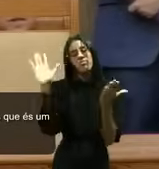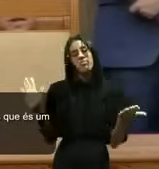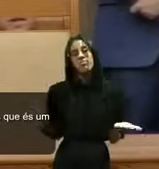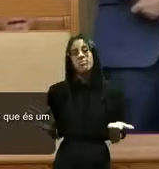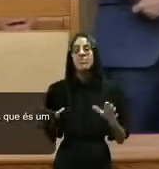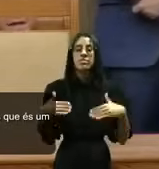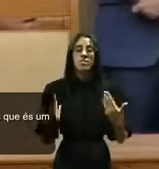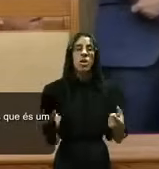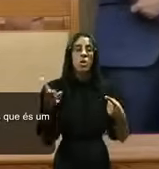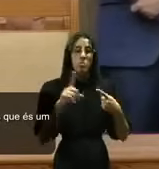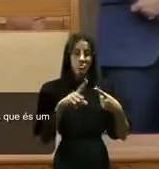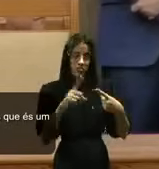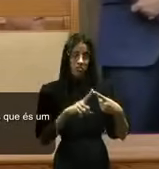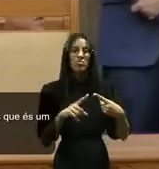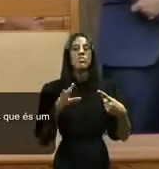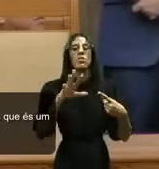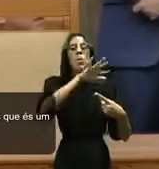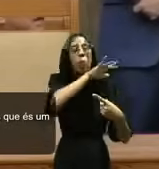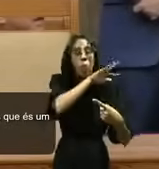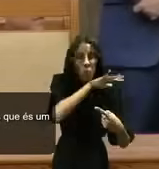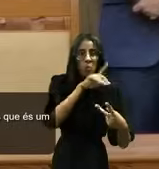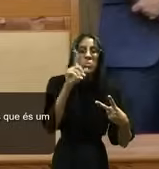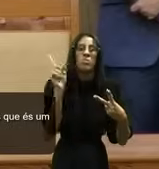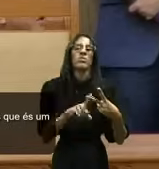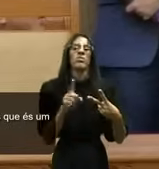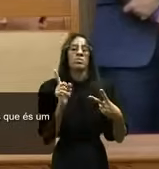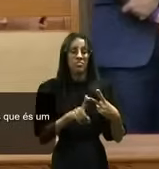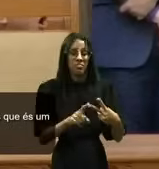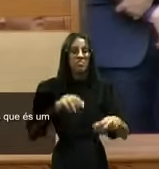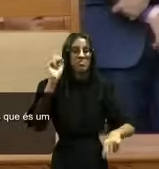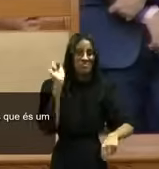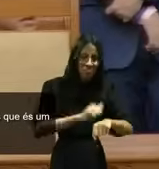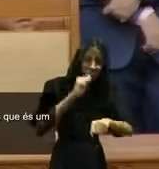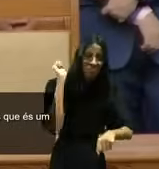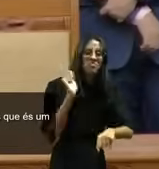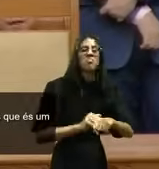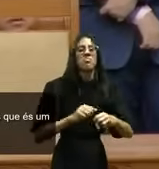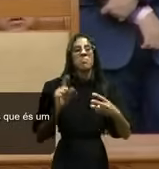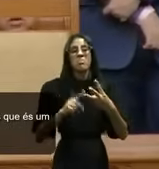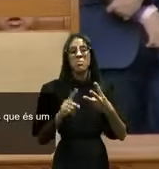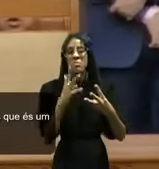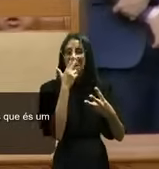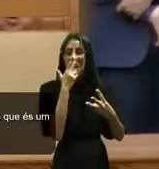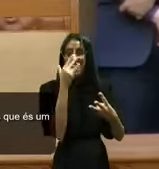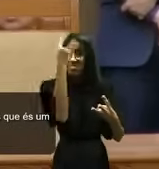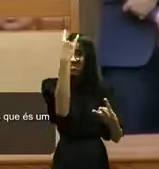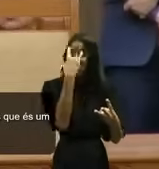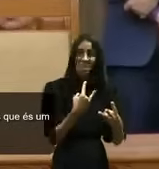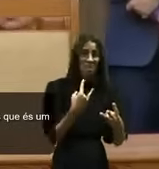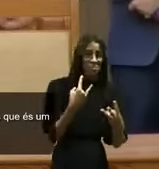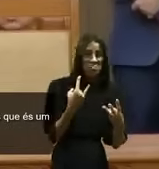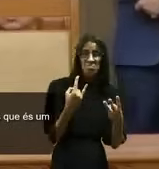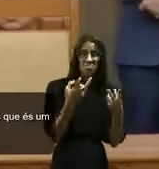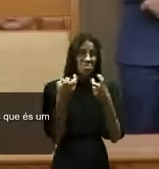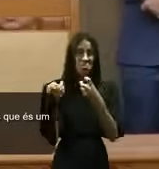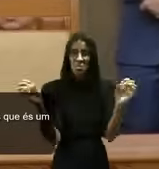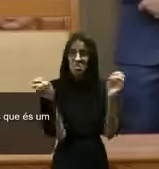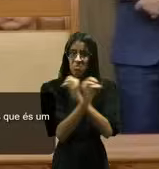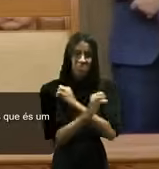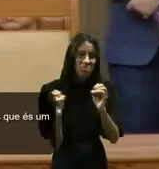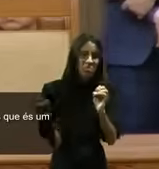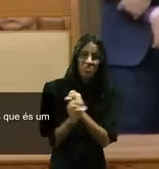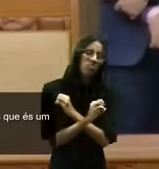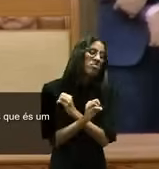o quê desgraçada miserável pobre cego é igreja que não